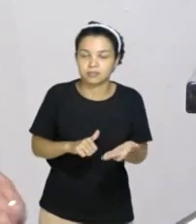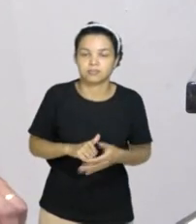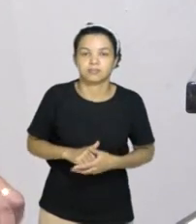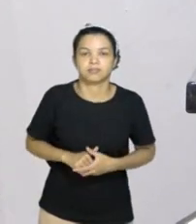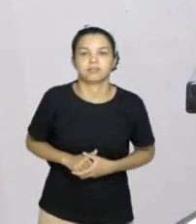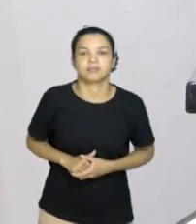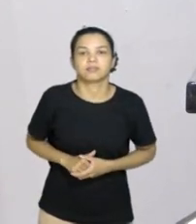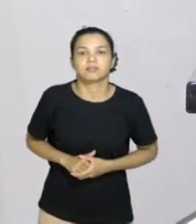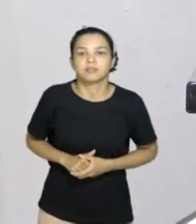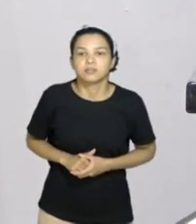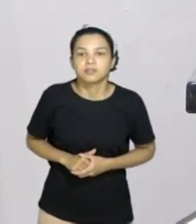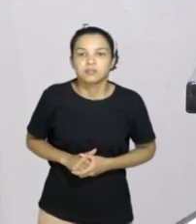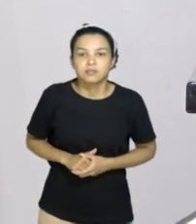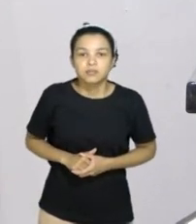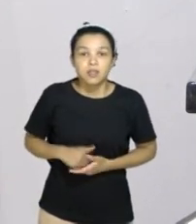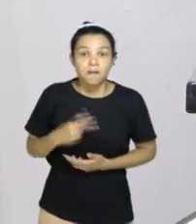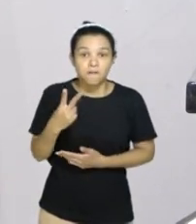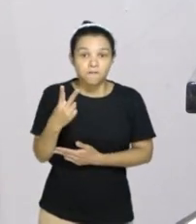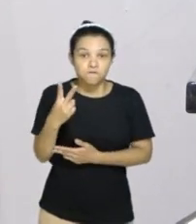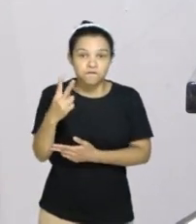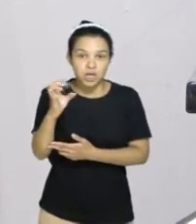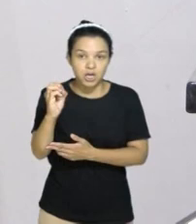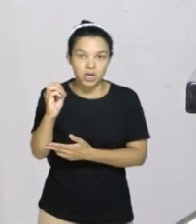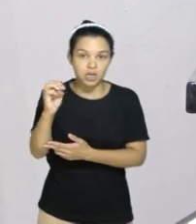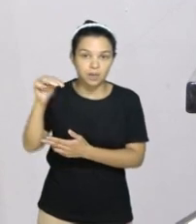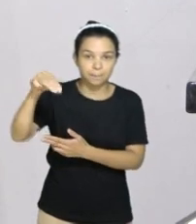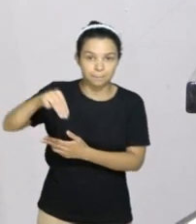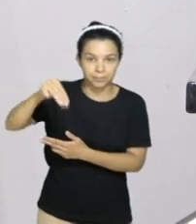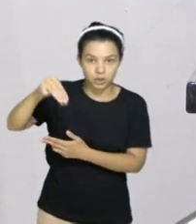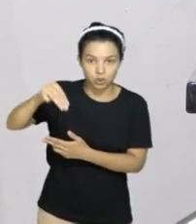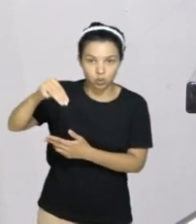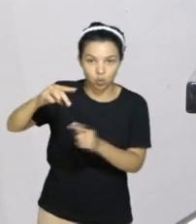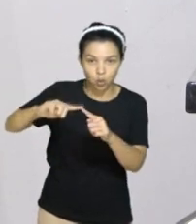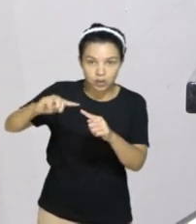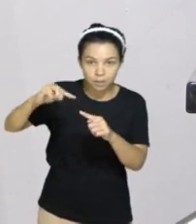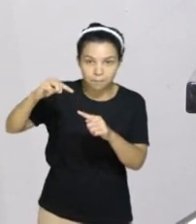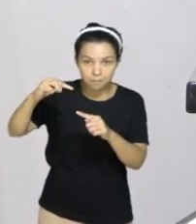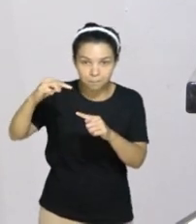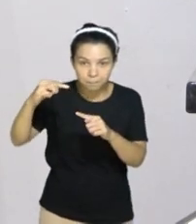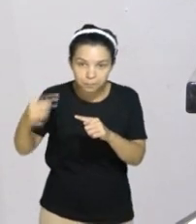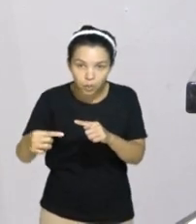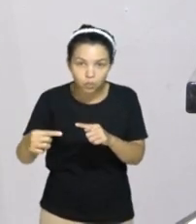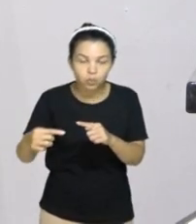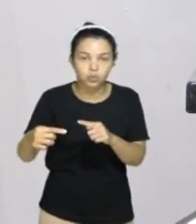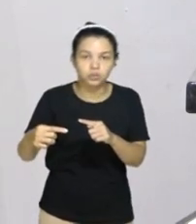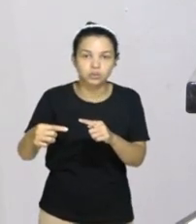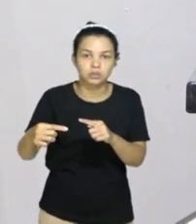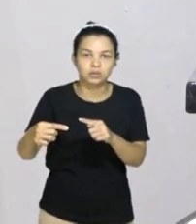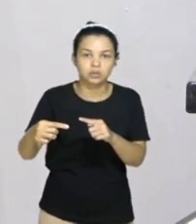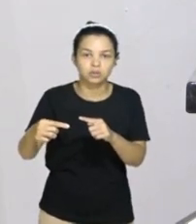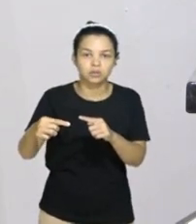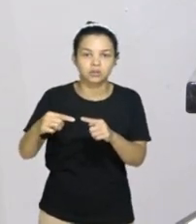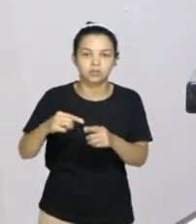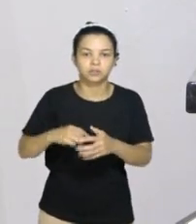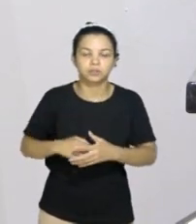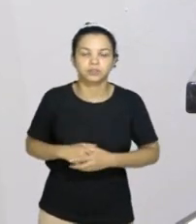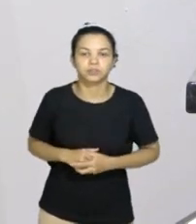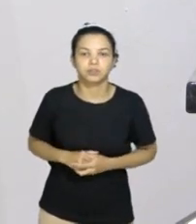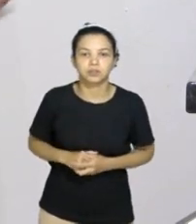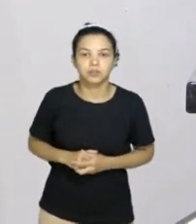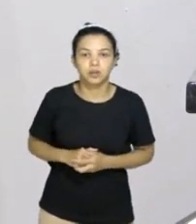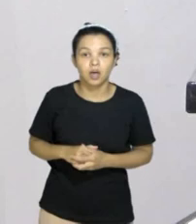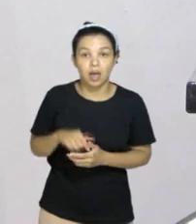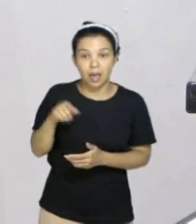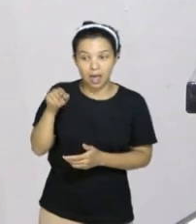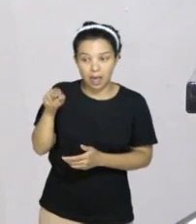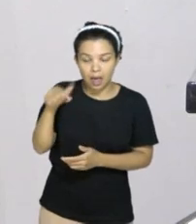20 minutos depois 20 minutos depois de ser feita a denúncia a professora foi a orientadora foi atrás dos